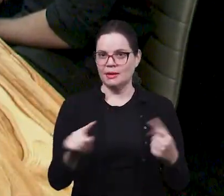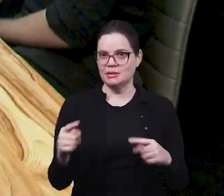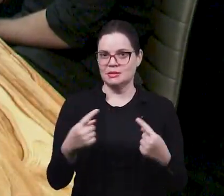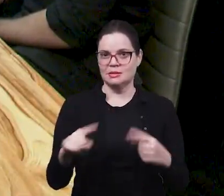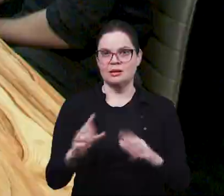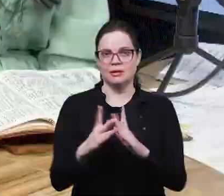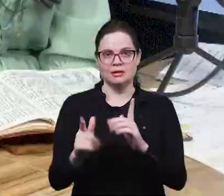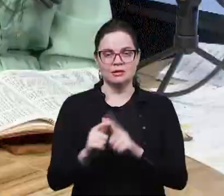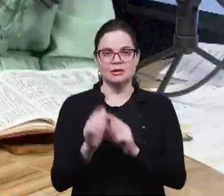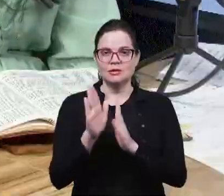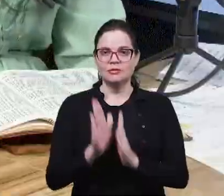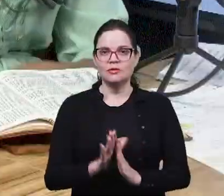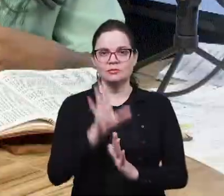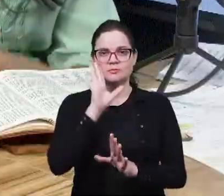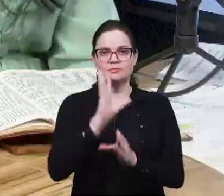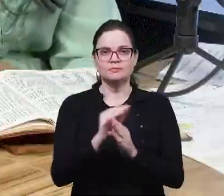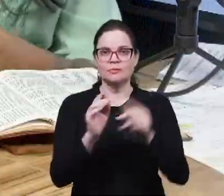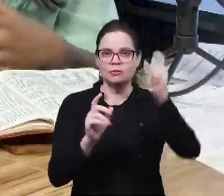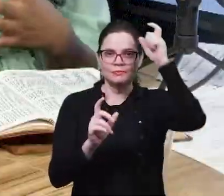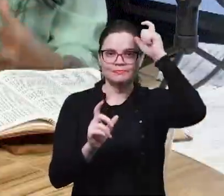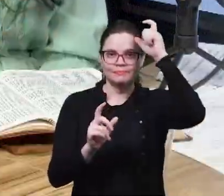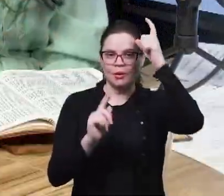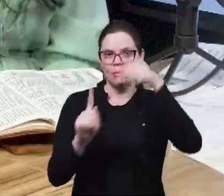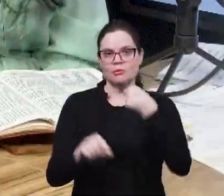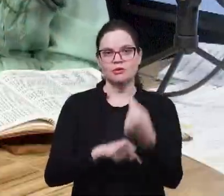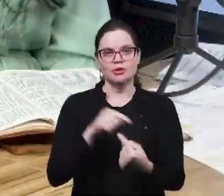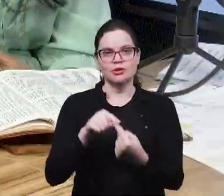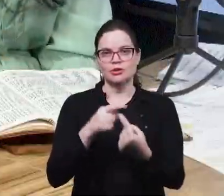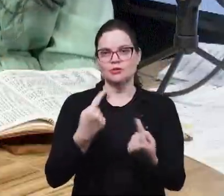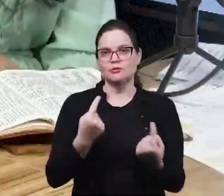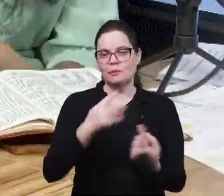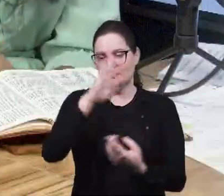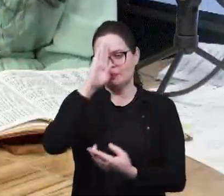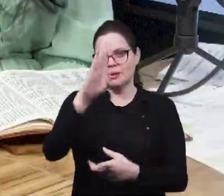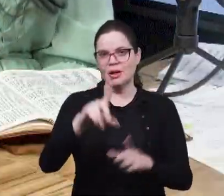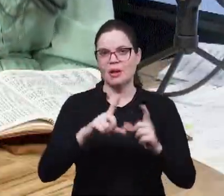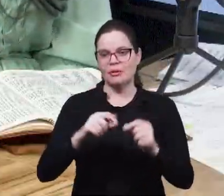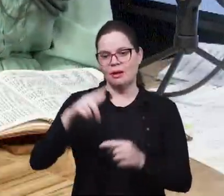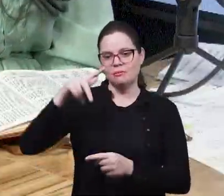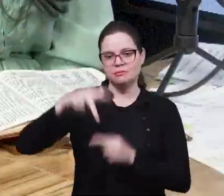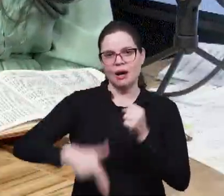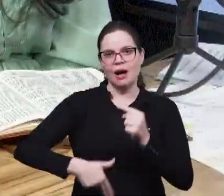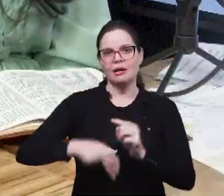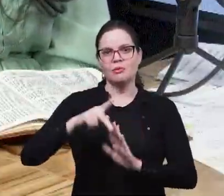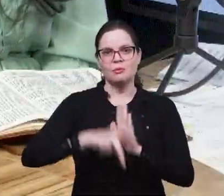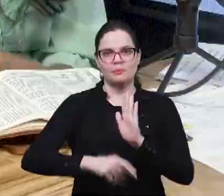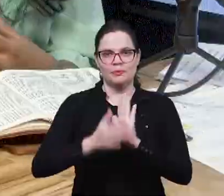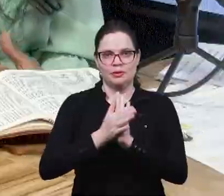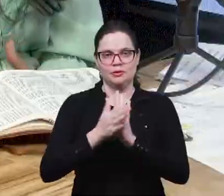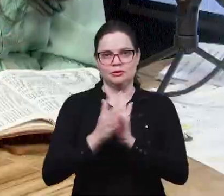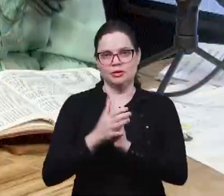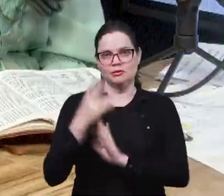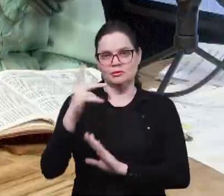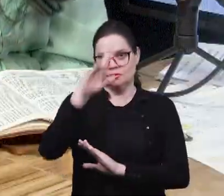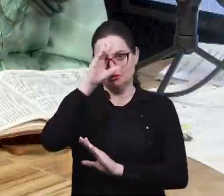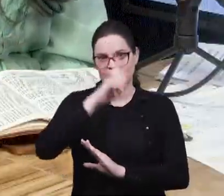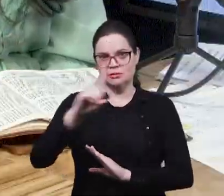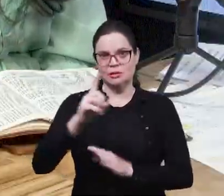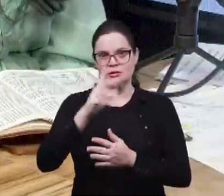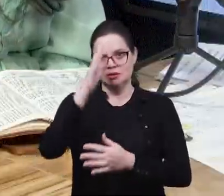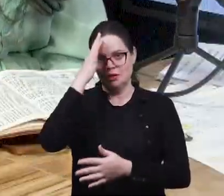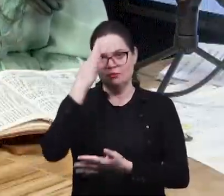principal objetivo, do adversário era frustrar a obra, era parar, deter a obra e exterminar a